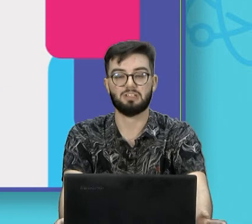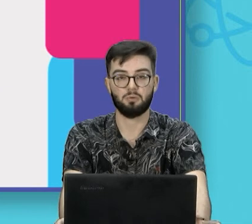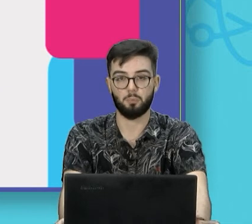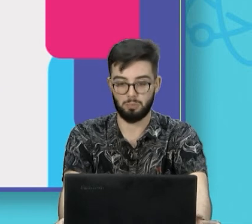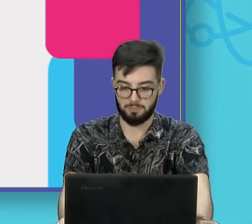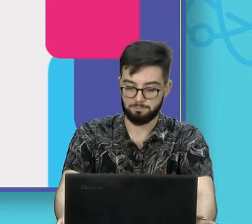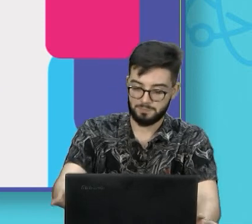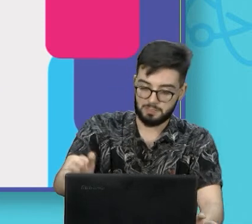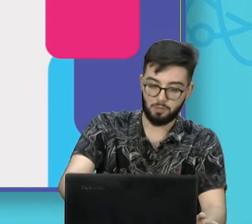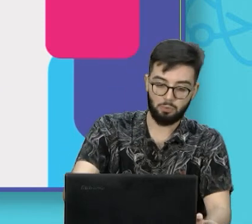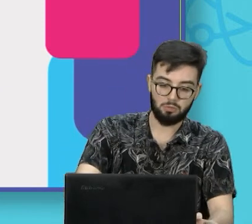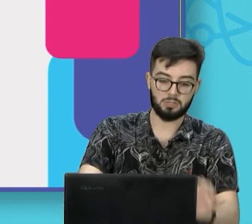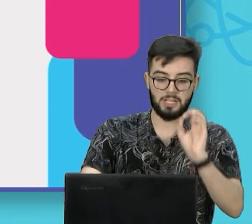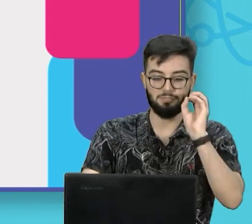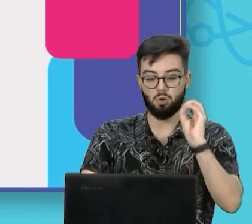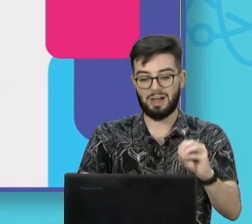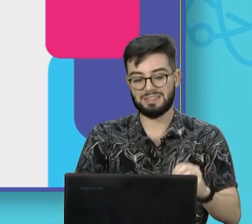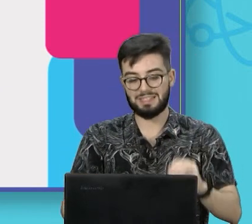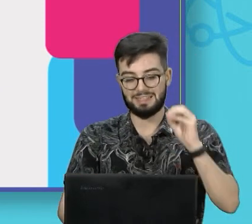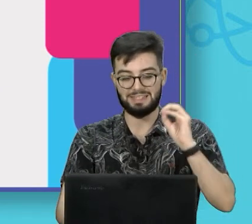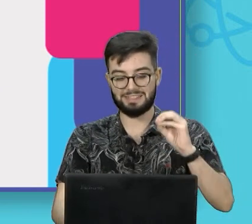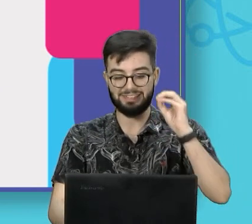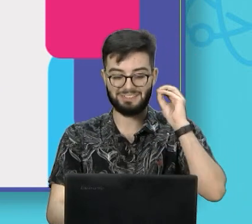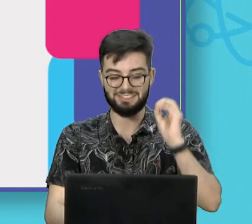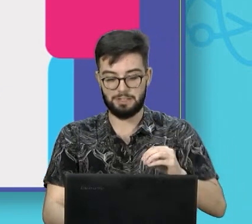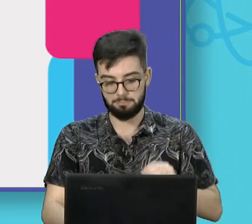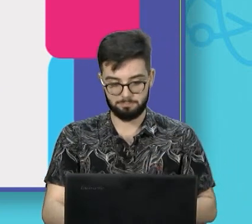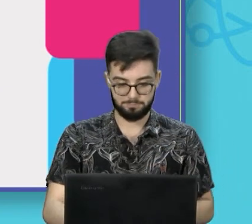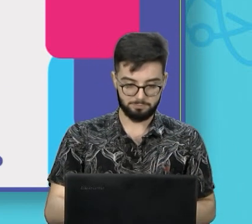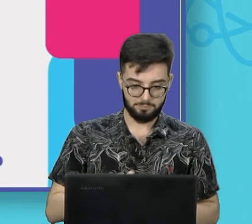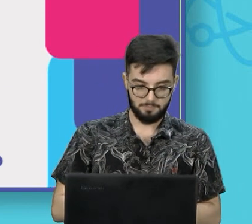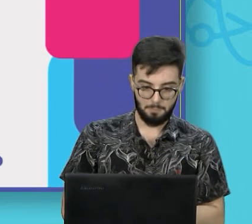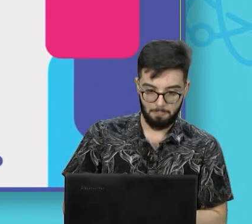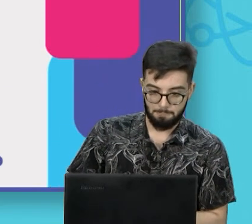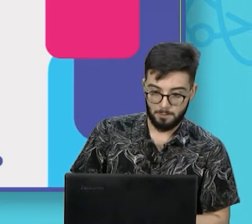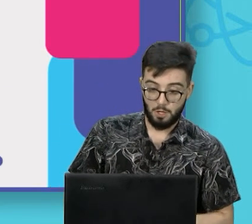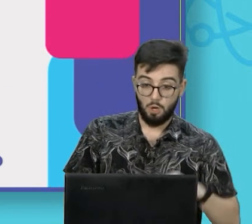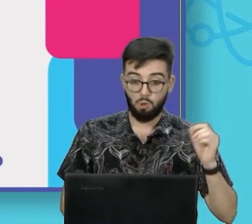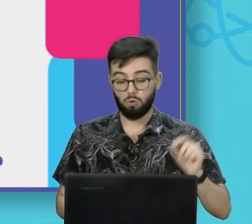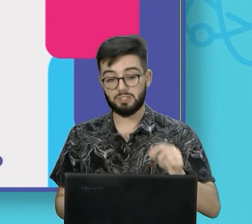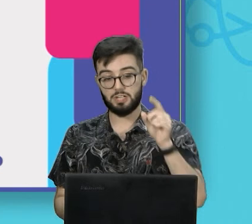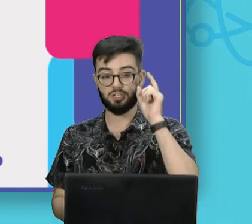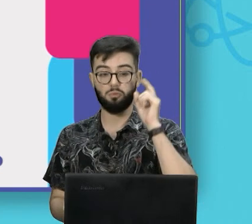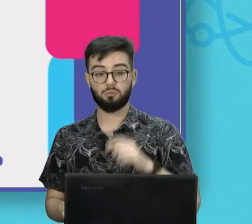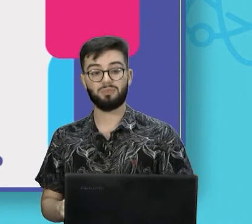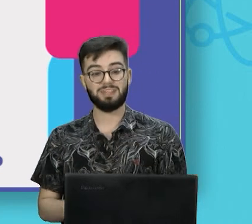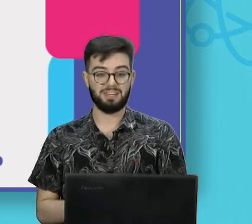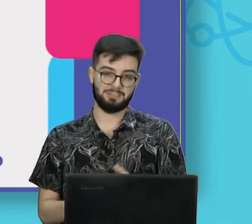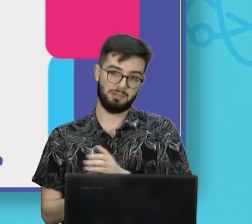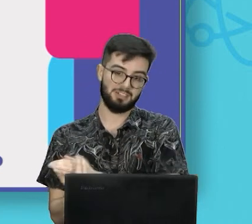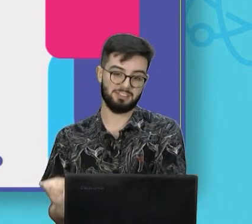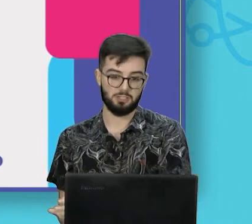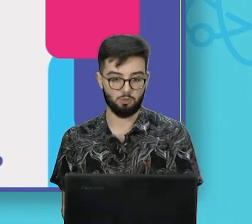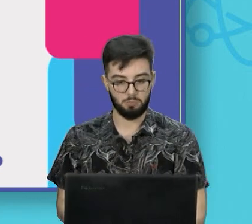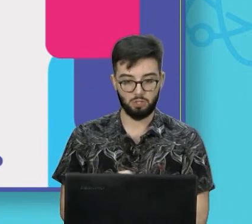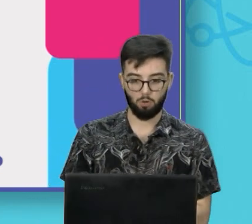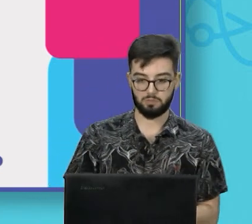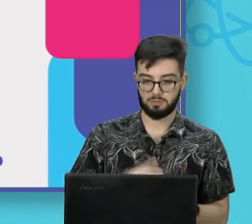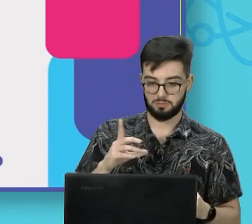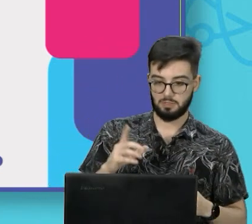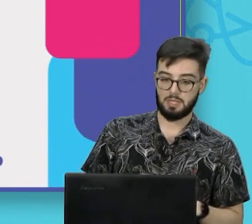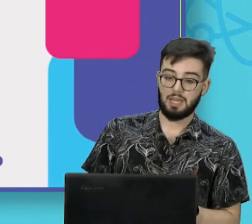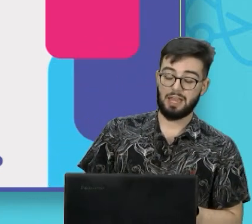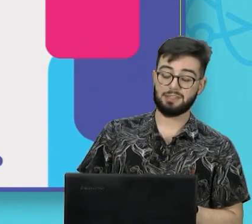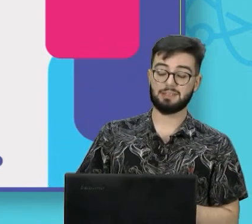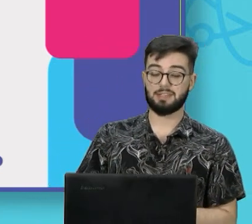da administração pública tranquilo alternativa correta letra C outra questão ver nessa Mas é sério